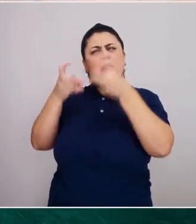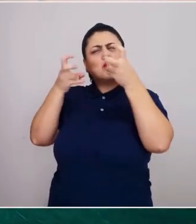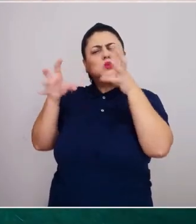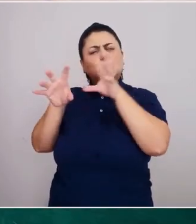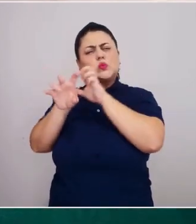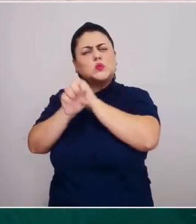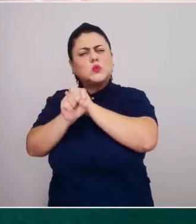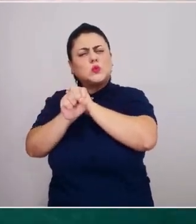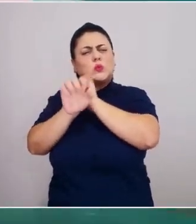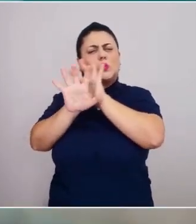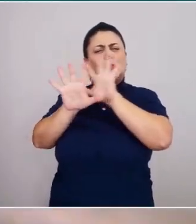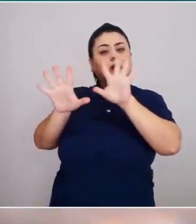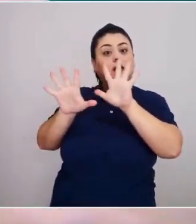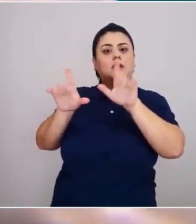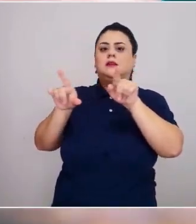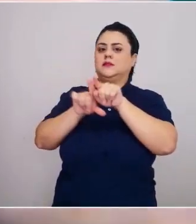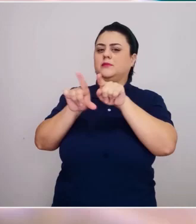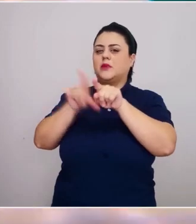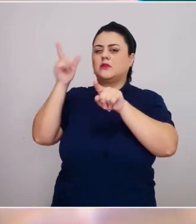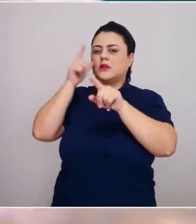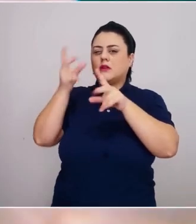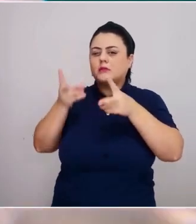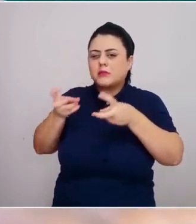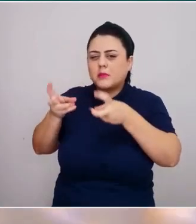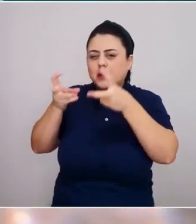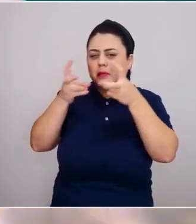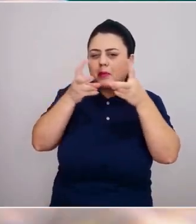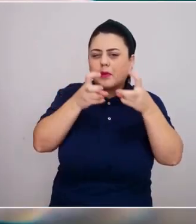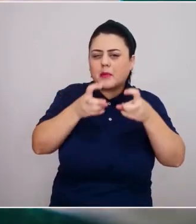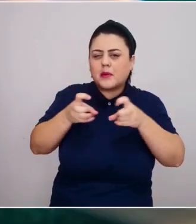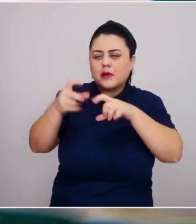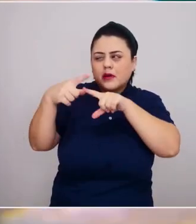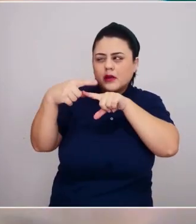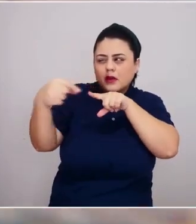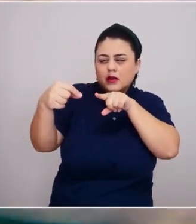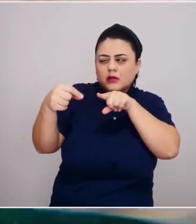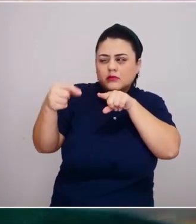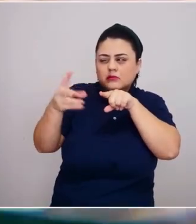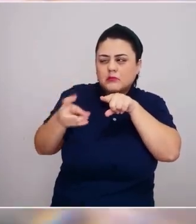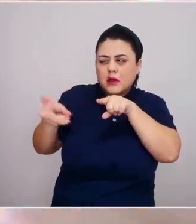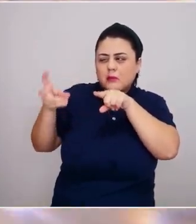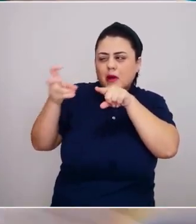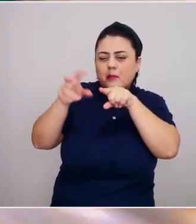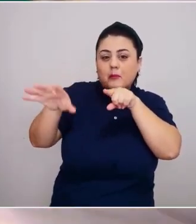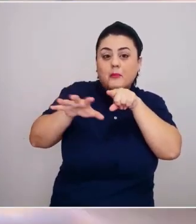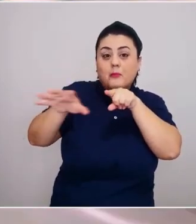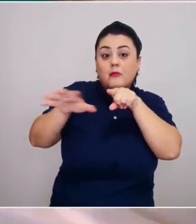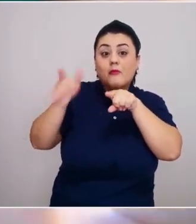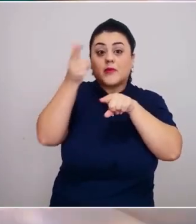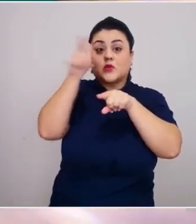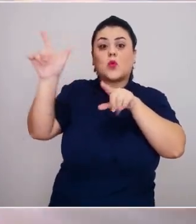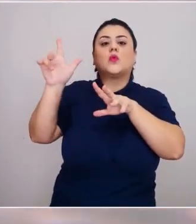escuridão, bem como para detectar o movimento de outros animais.